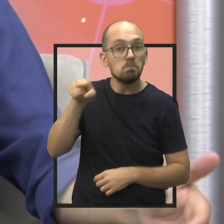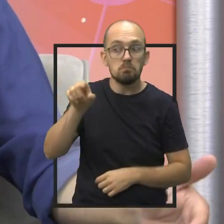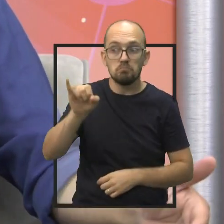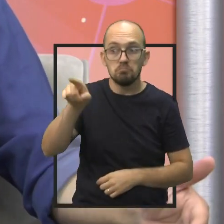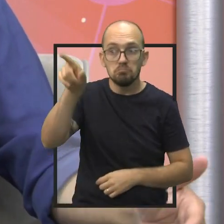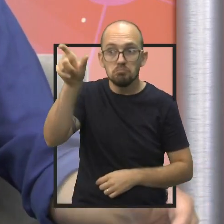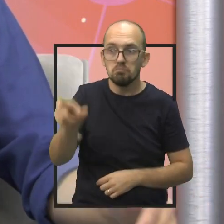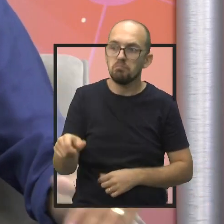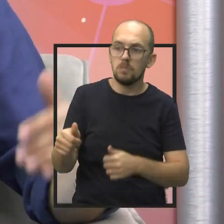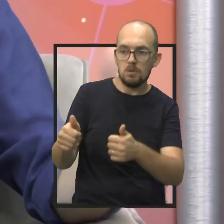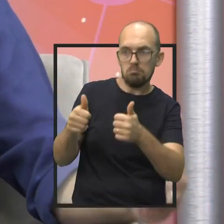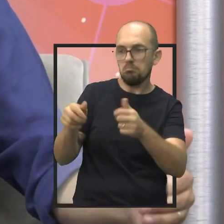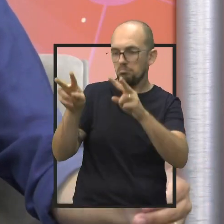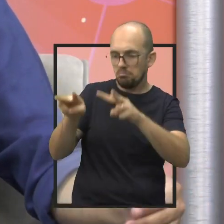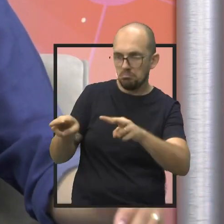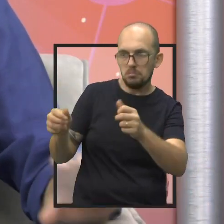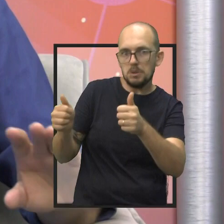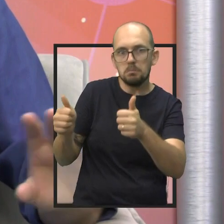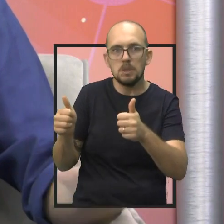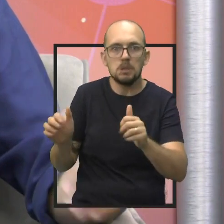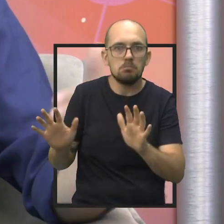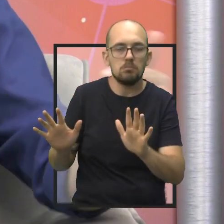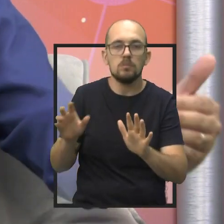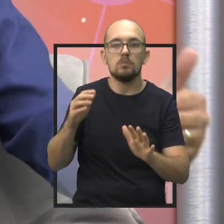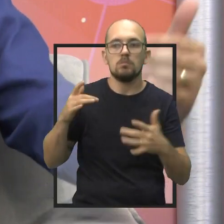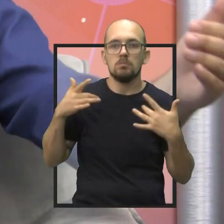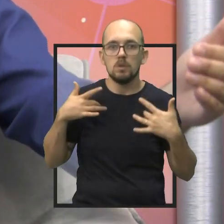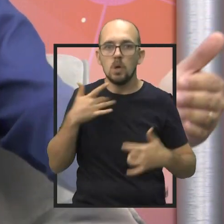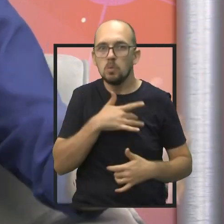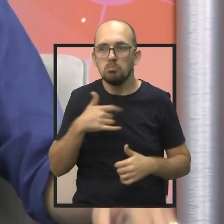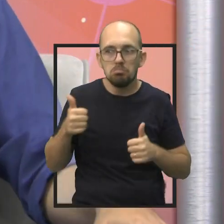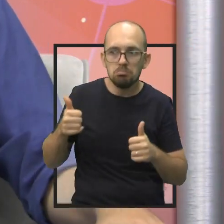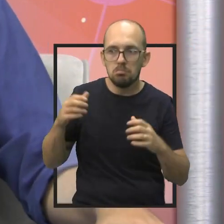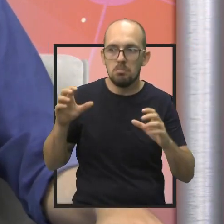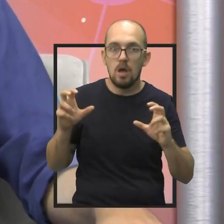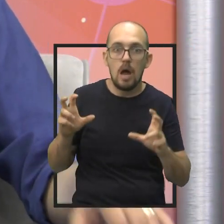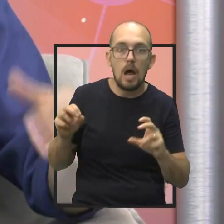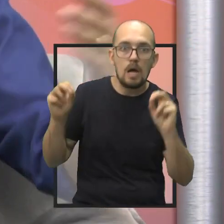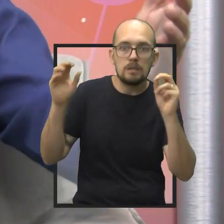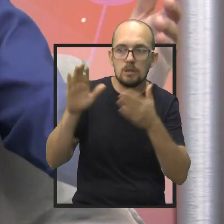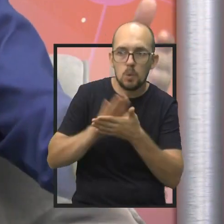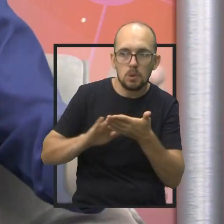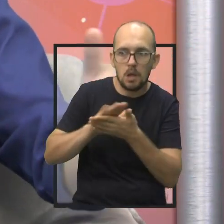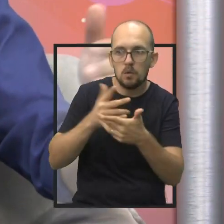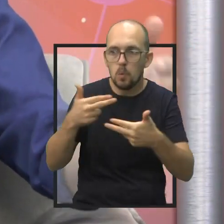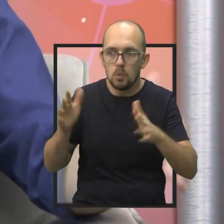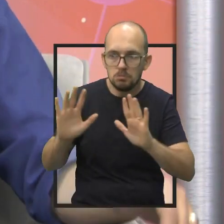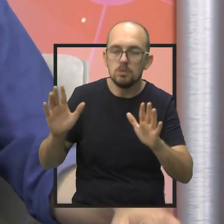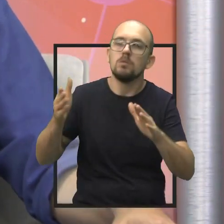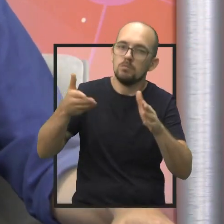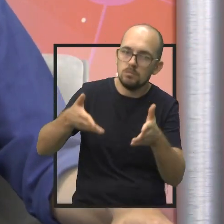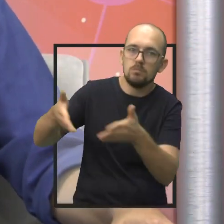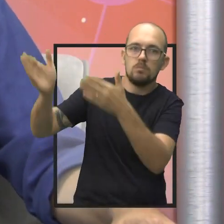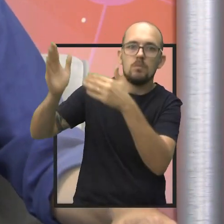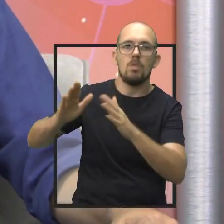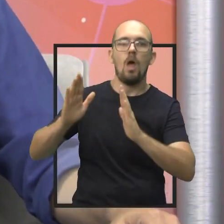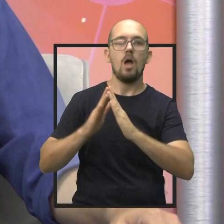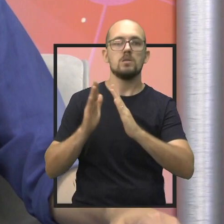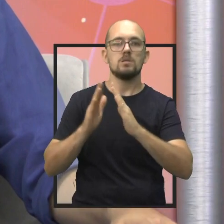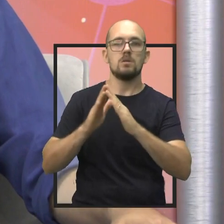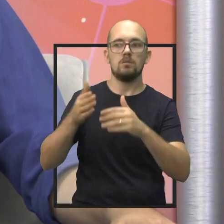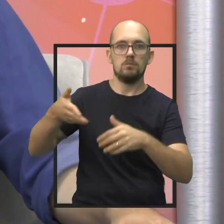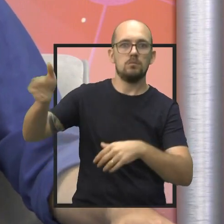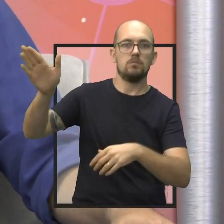está em boa condição de saúde, não tem nenhum fator de risco, esse paciente pode acompanhar na sua casa. Ele pode ir para sua casa e ter